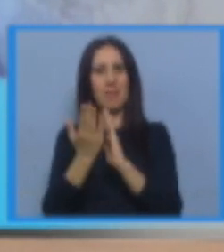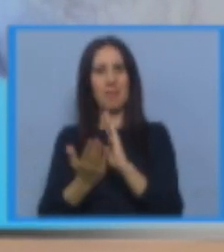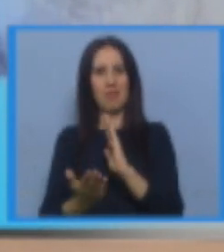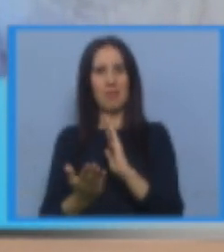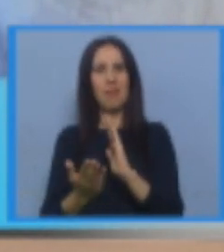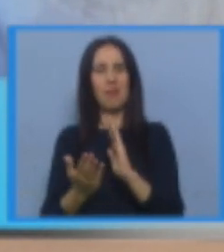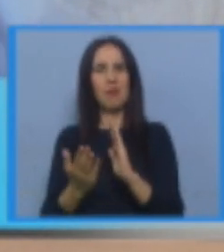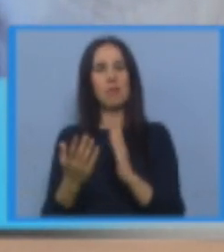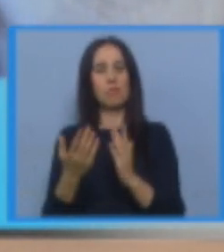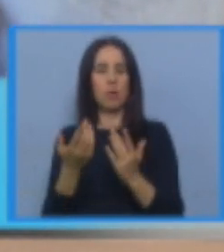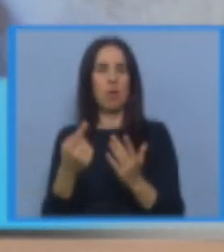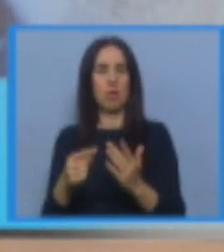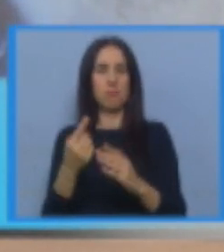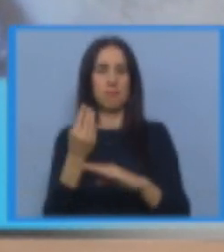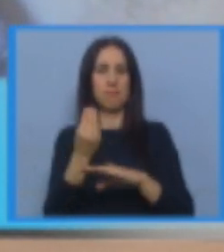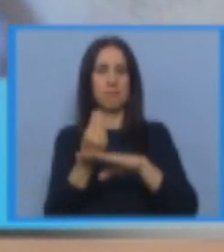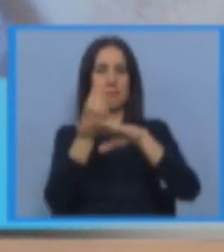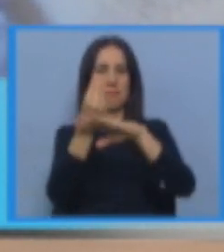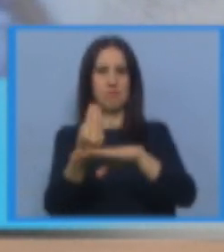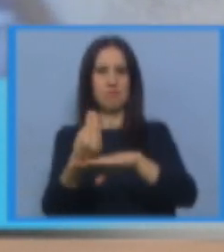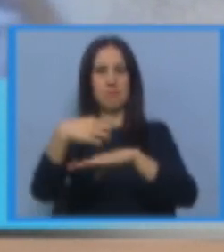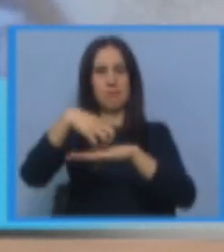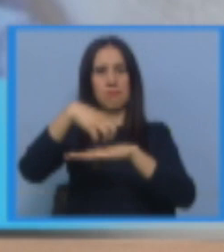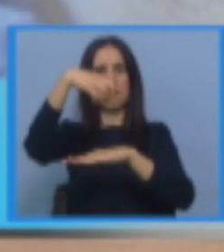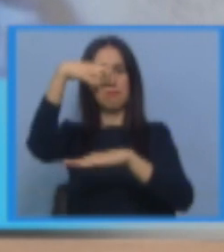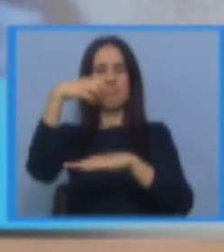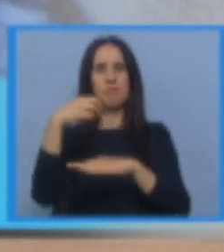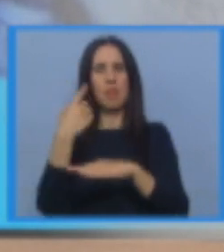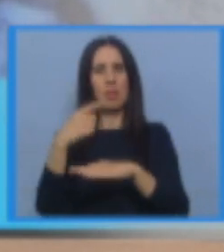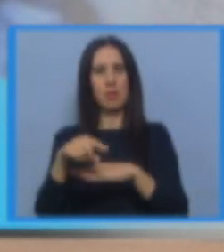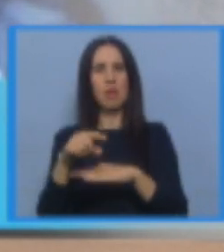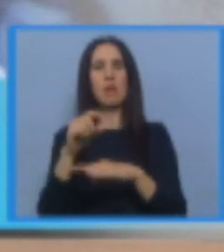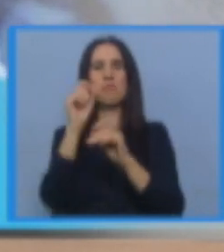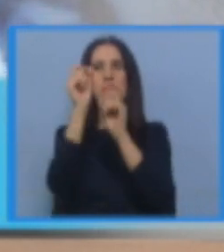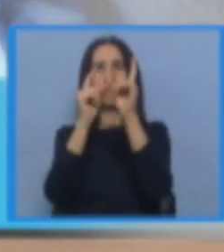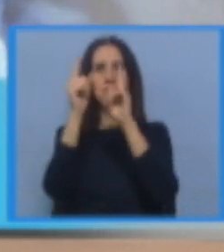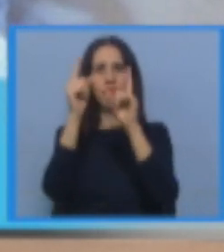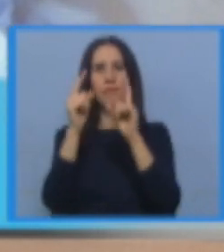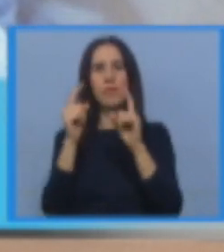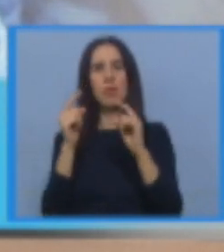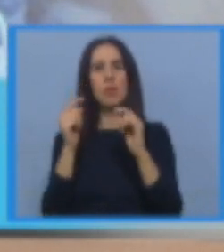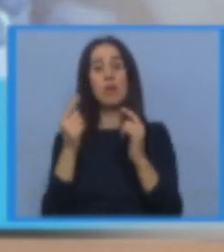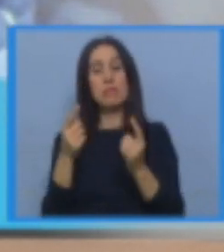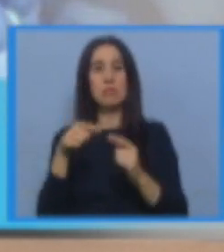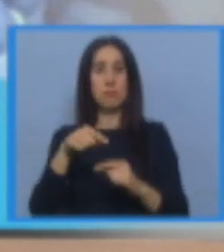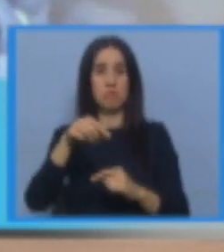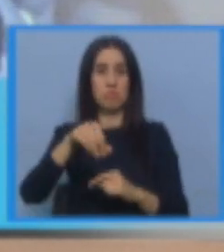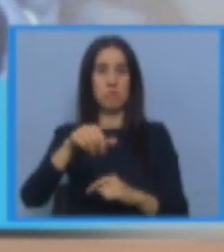vai no ostensório, na custódia, debaixo do pálio. Neste caso, em